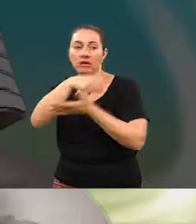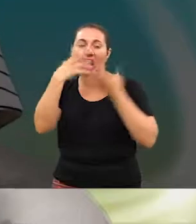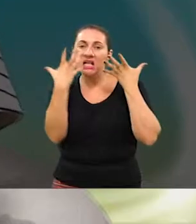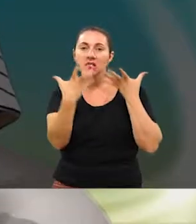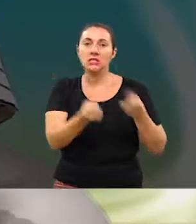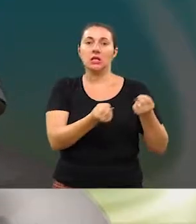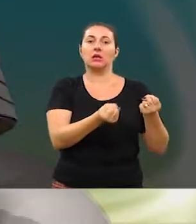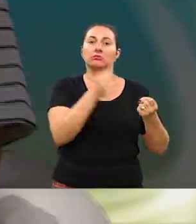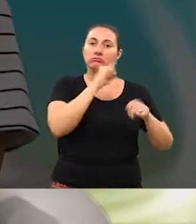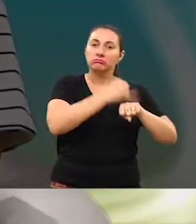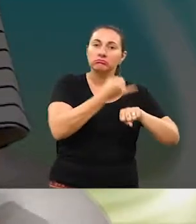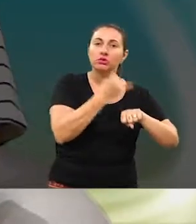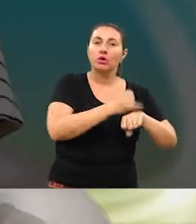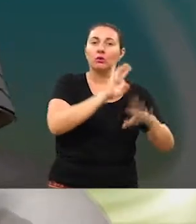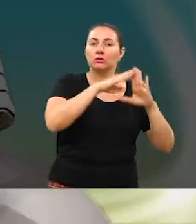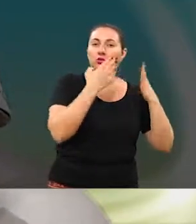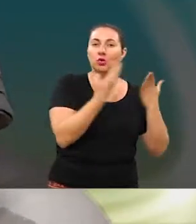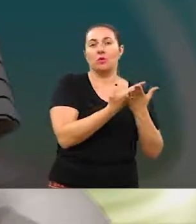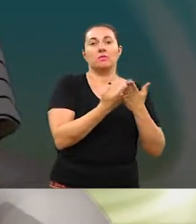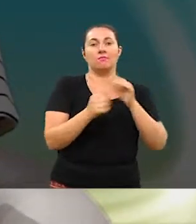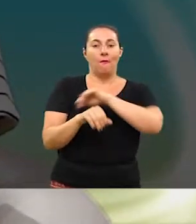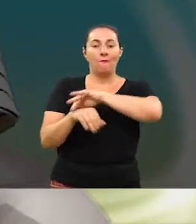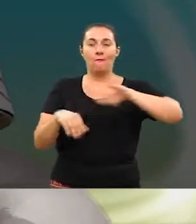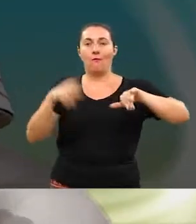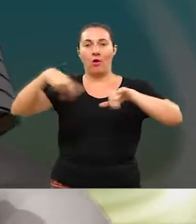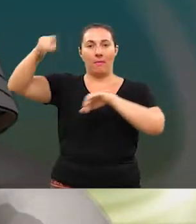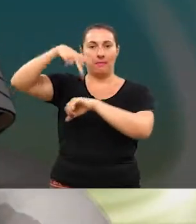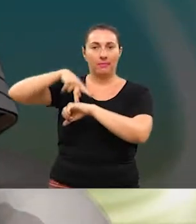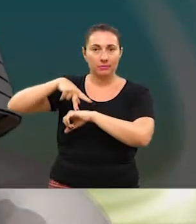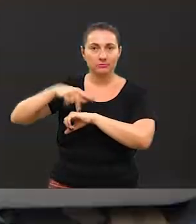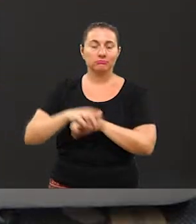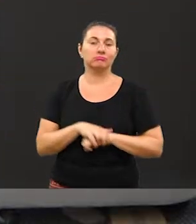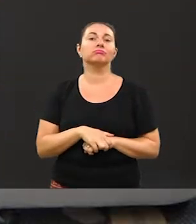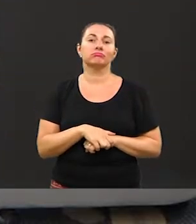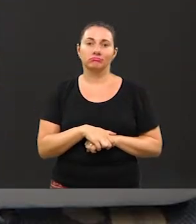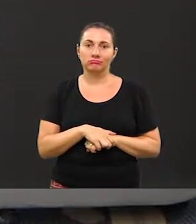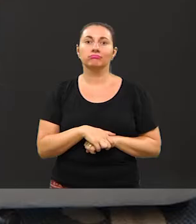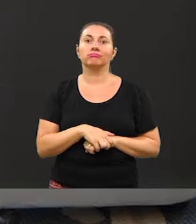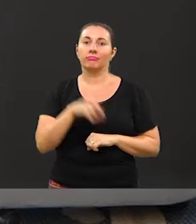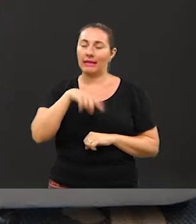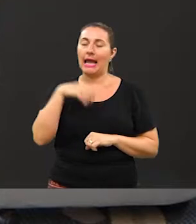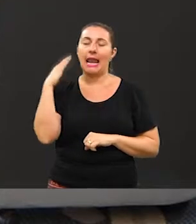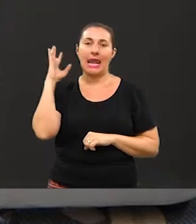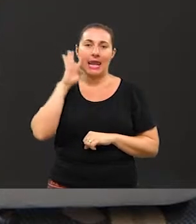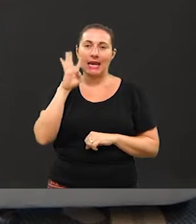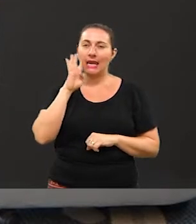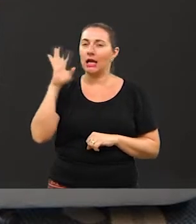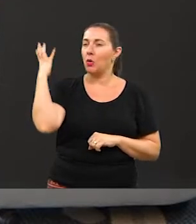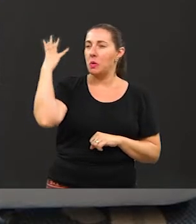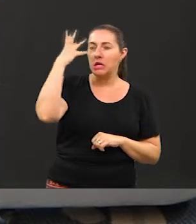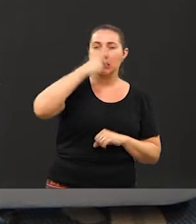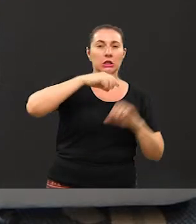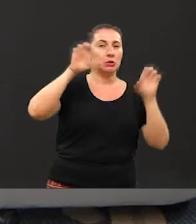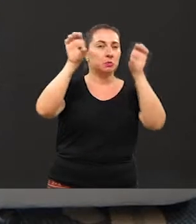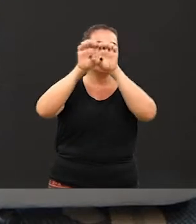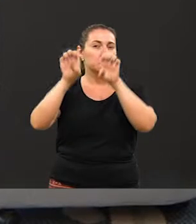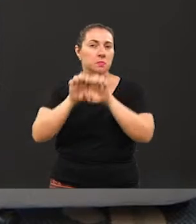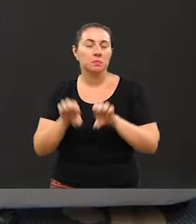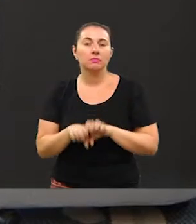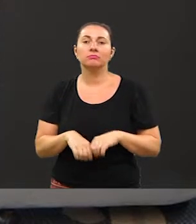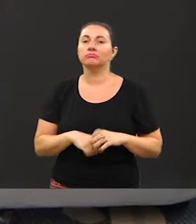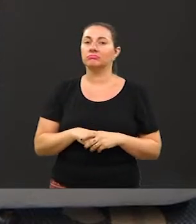dança. Então, foi o único local que eles permitiram que estivesse fora da Rússia mesmo, foi lá em Joinville. Que interessante. É bem legal. A estrutura deles é linda, é muito